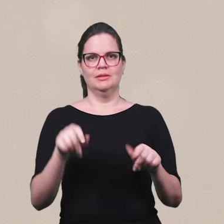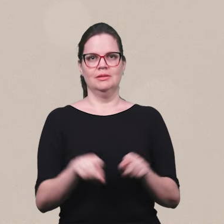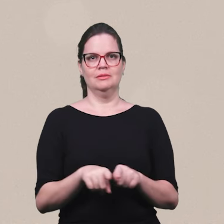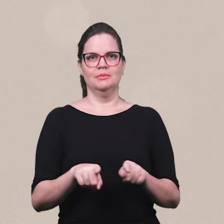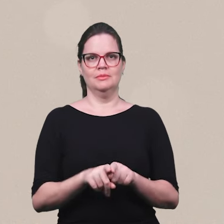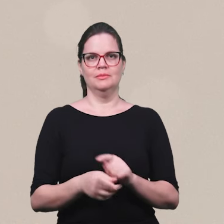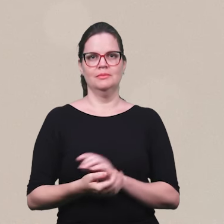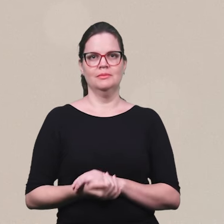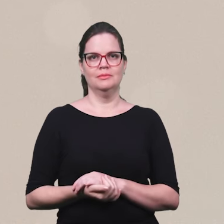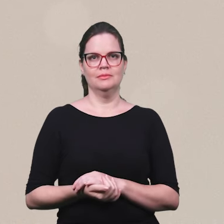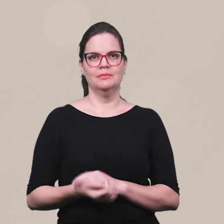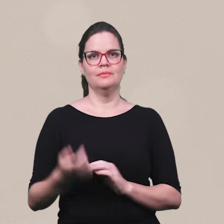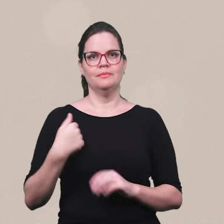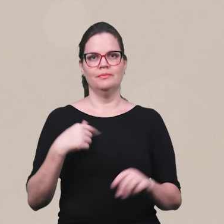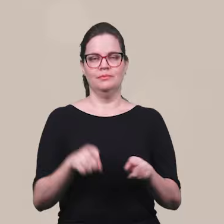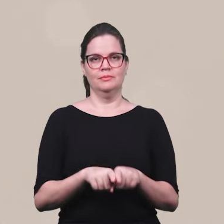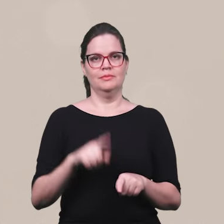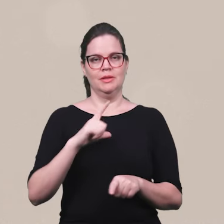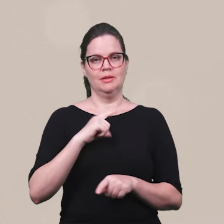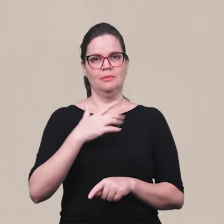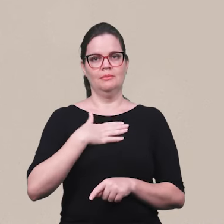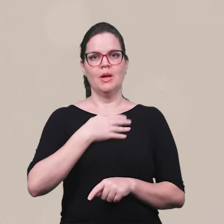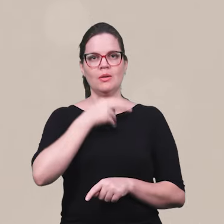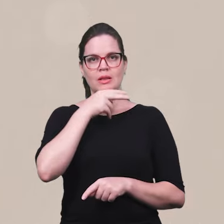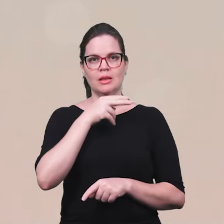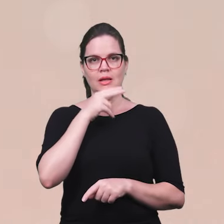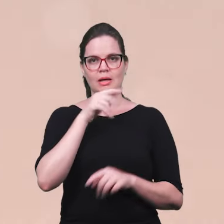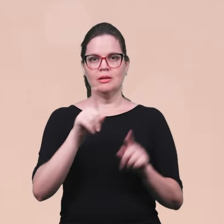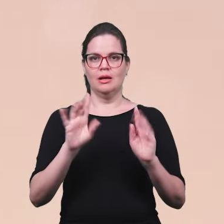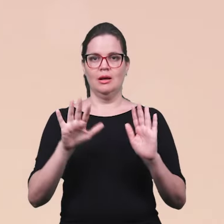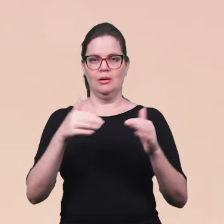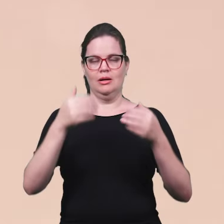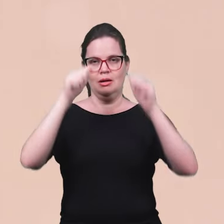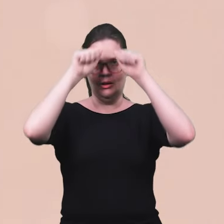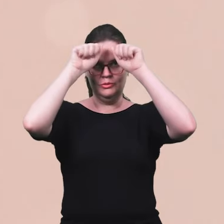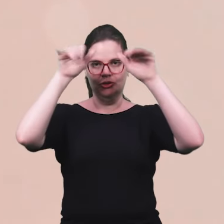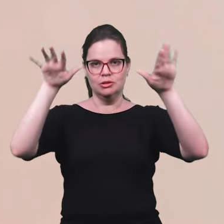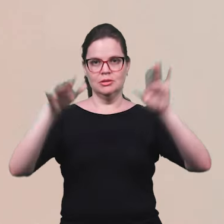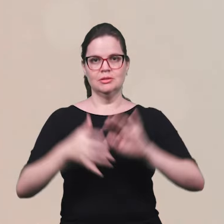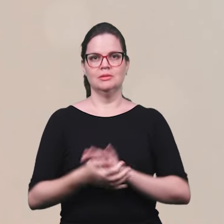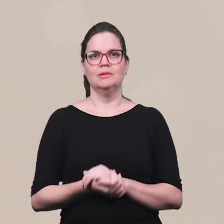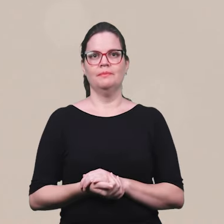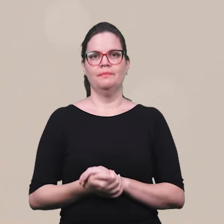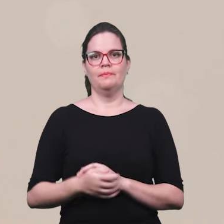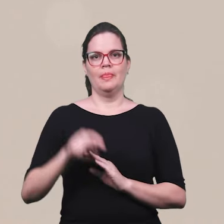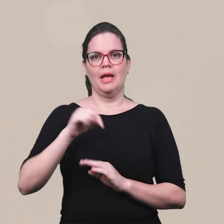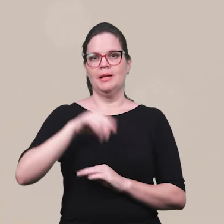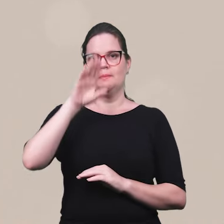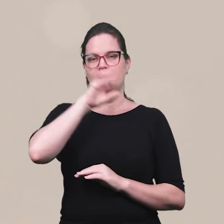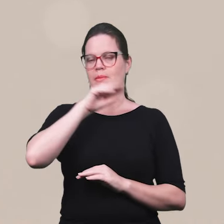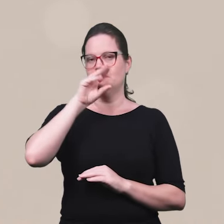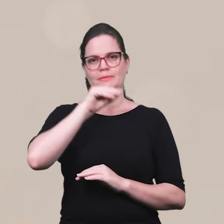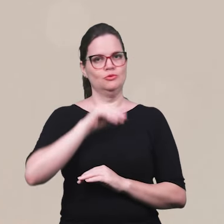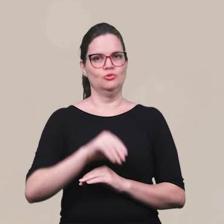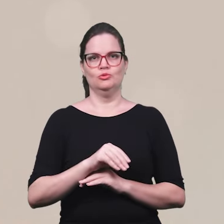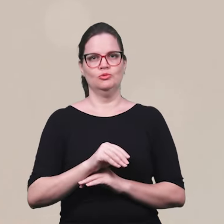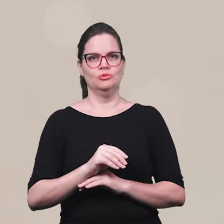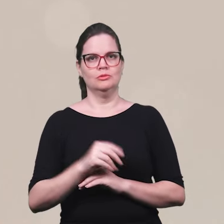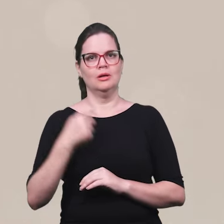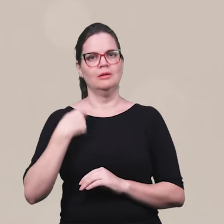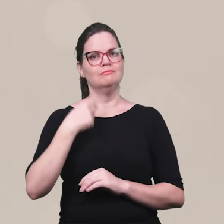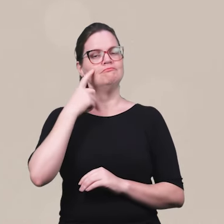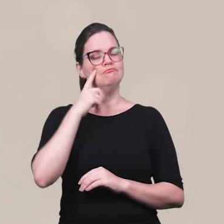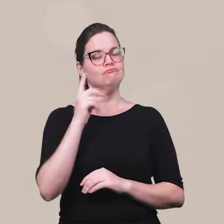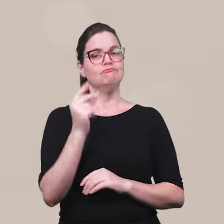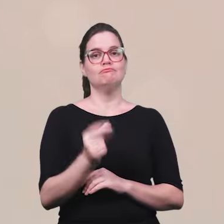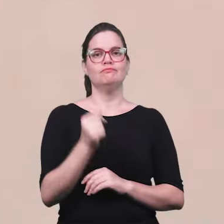batizar. Aí eu também tenho meu netinho, que é autista. Ele é não verbal. Aí